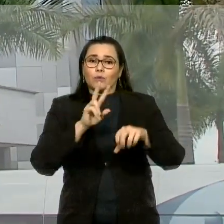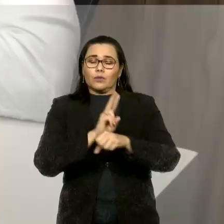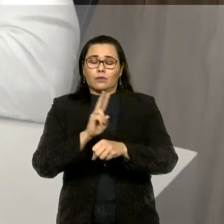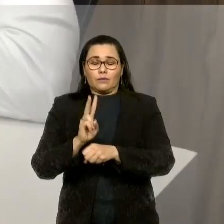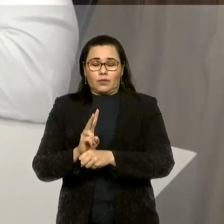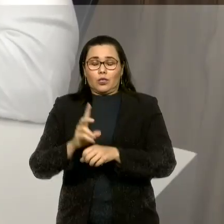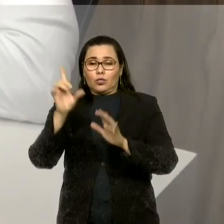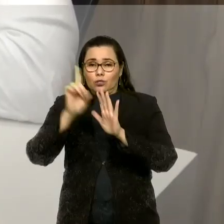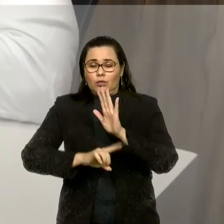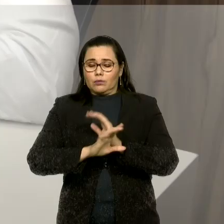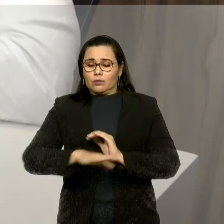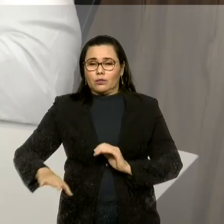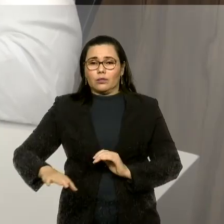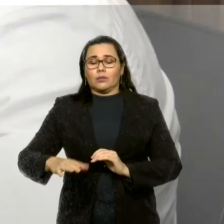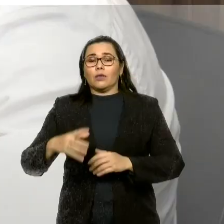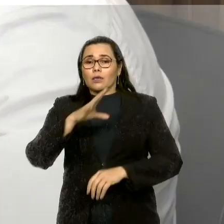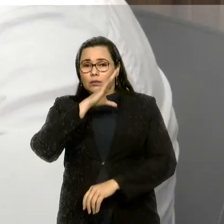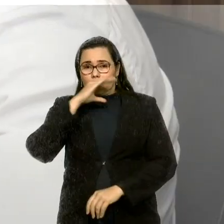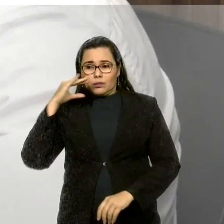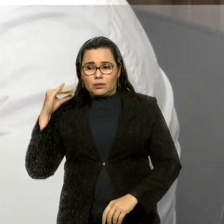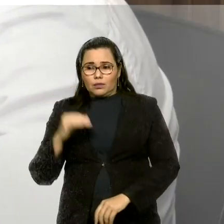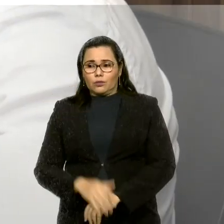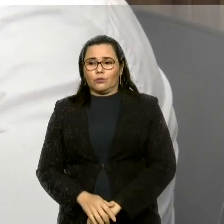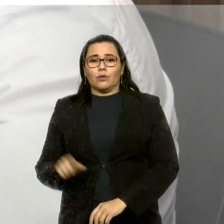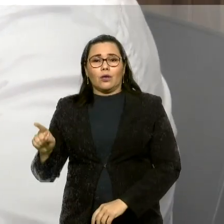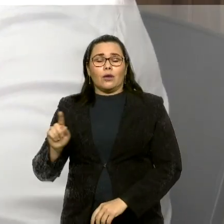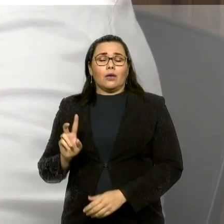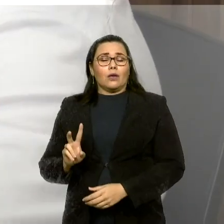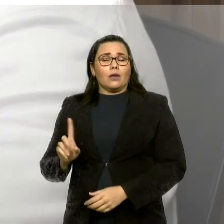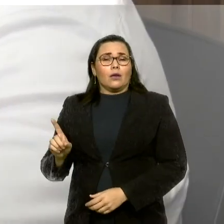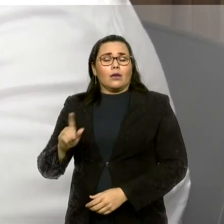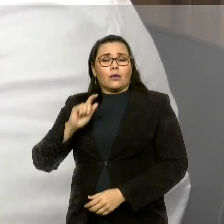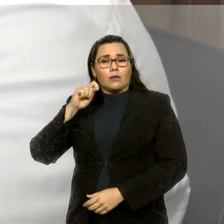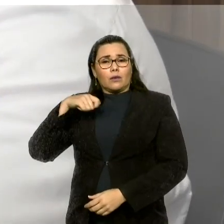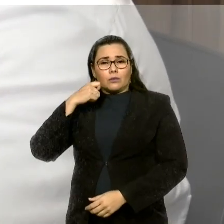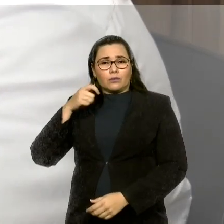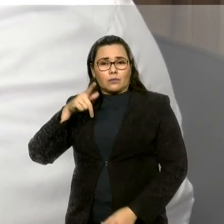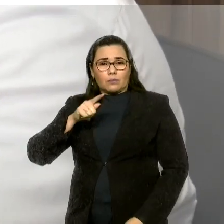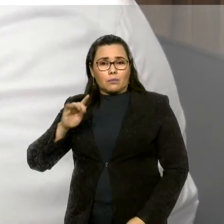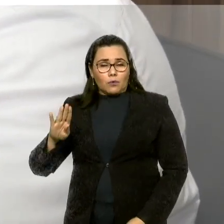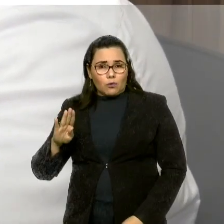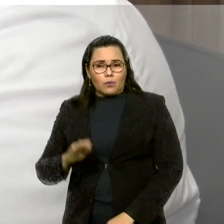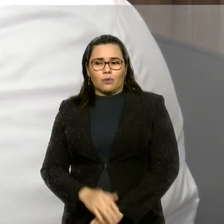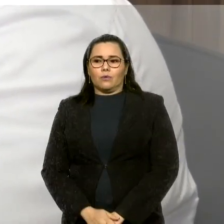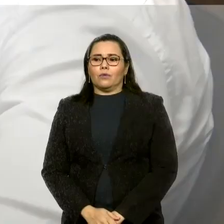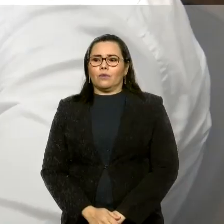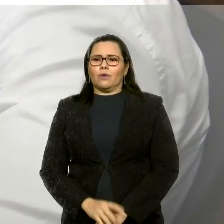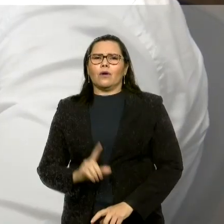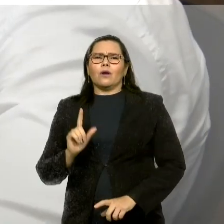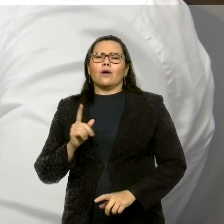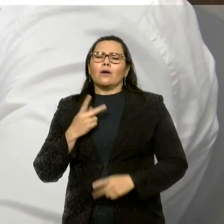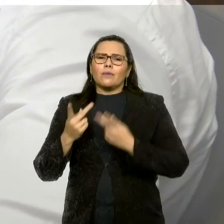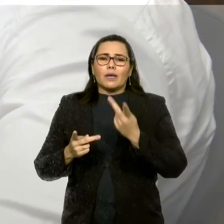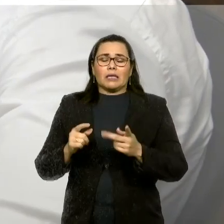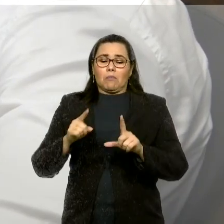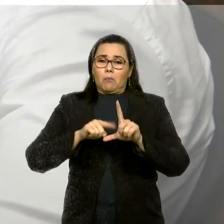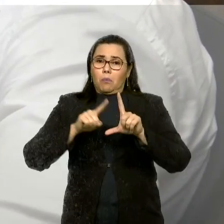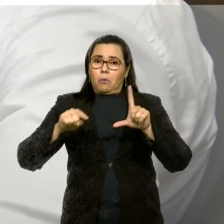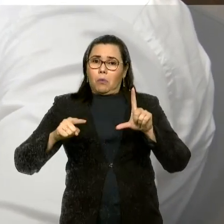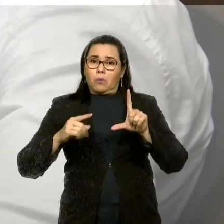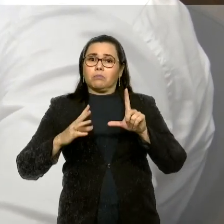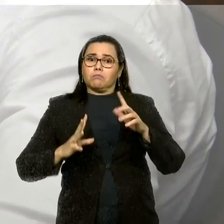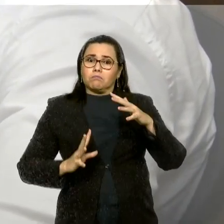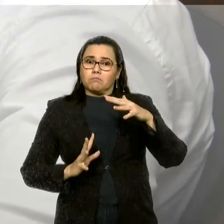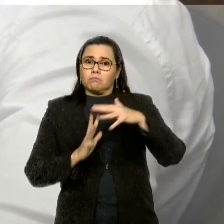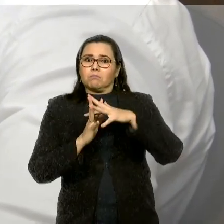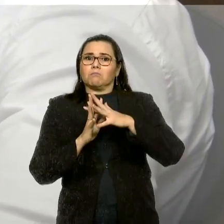Adolescente este defensor observa que apesar de números alarmantes Há uma grande subnotificação porque estamos diante de